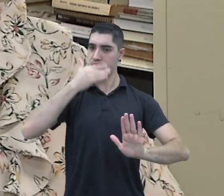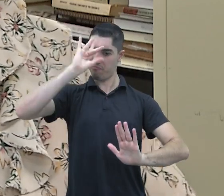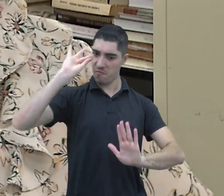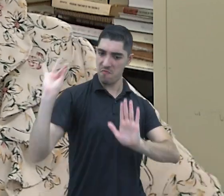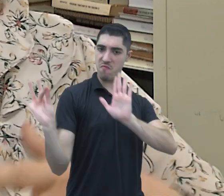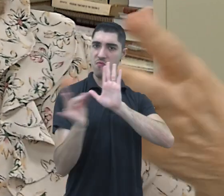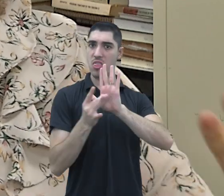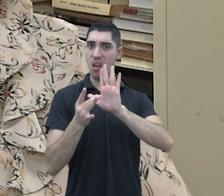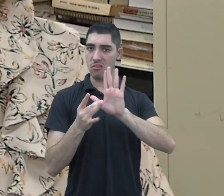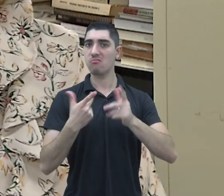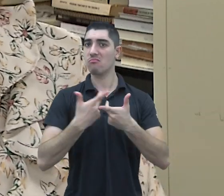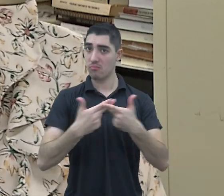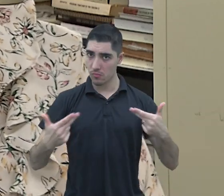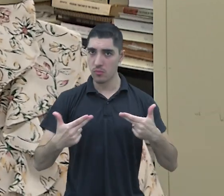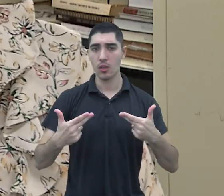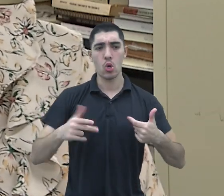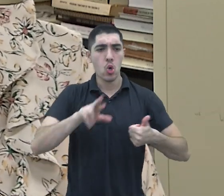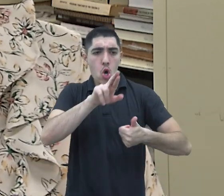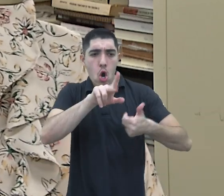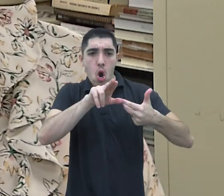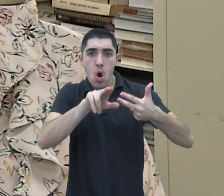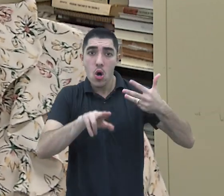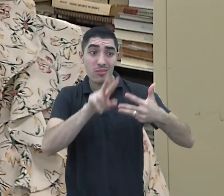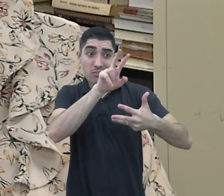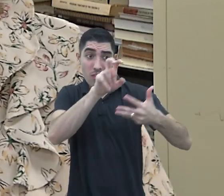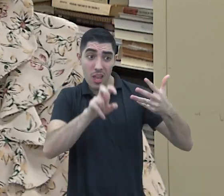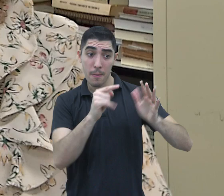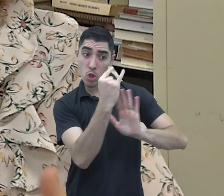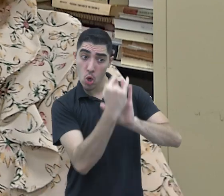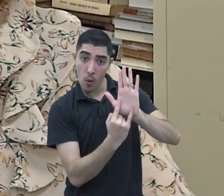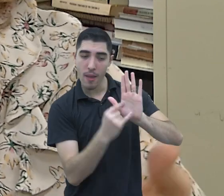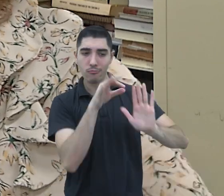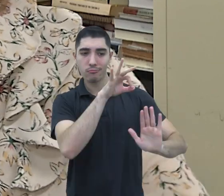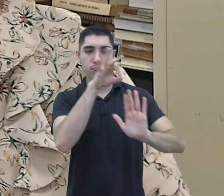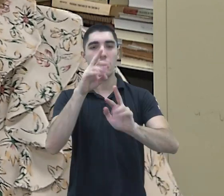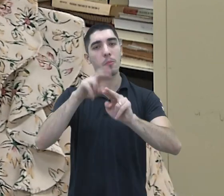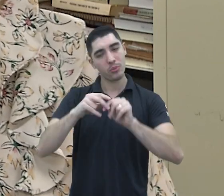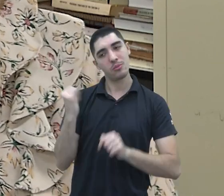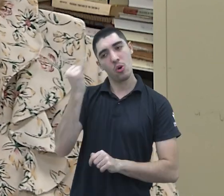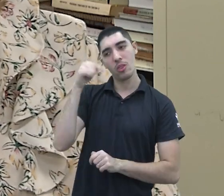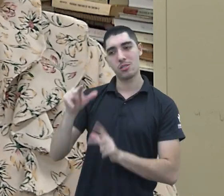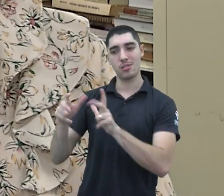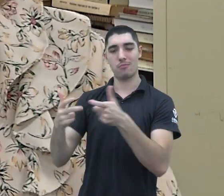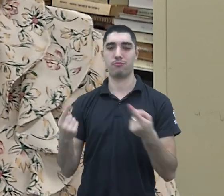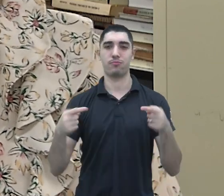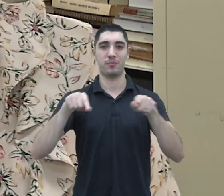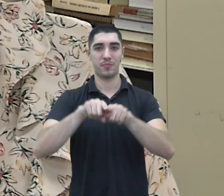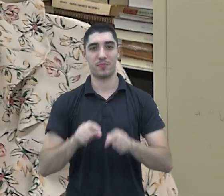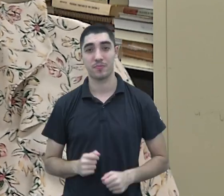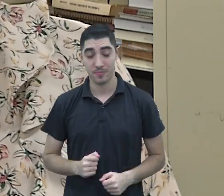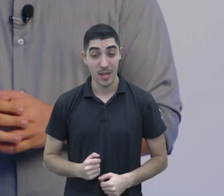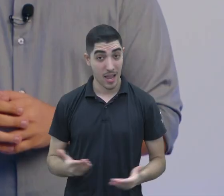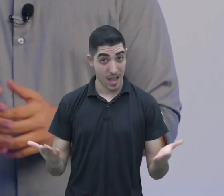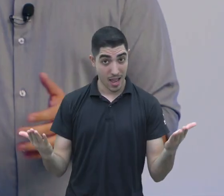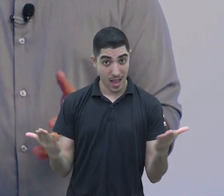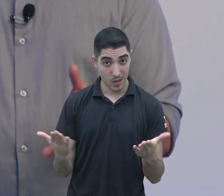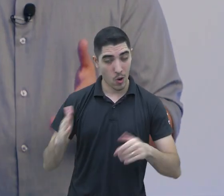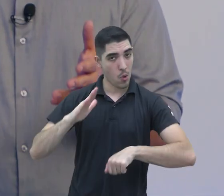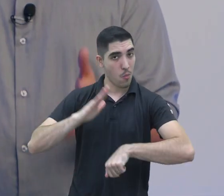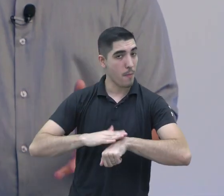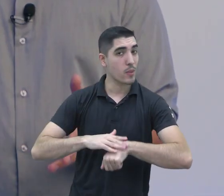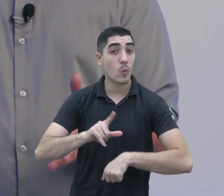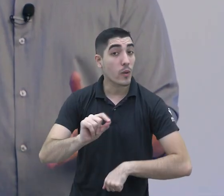da cidade, a produção sobre a cidade, e tudo isso é resultado dessa parceria. Hora